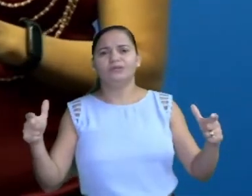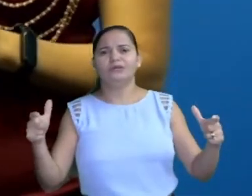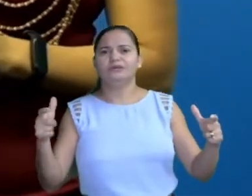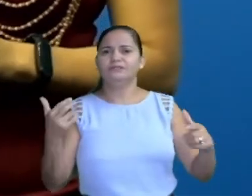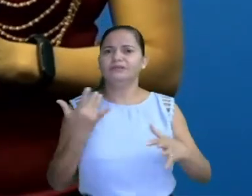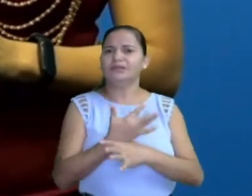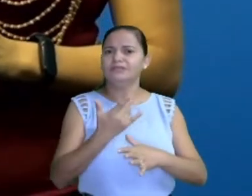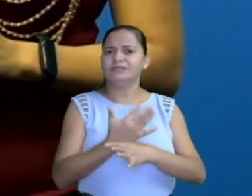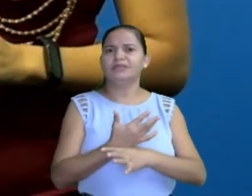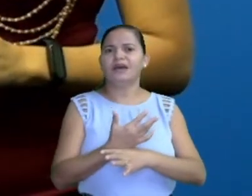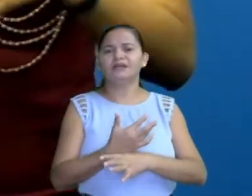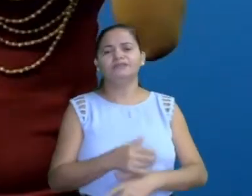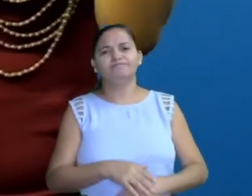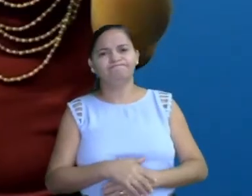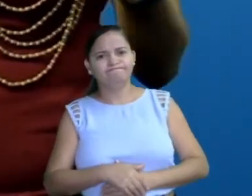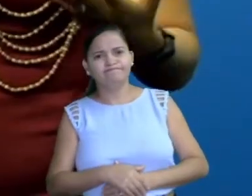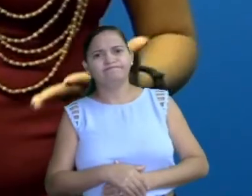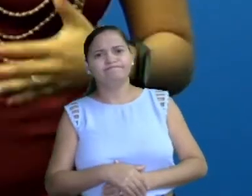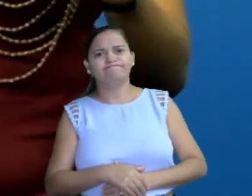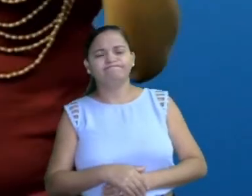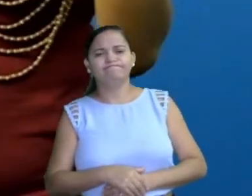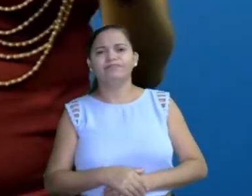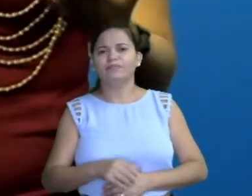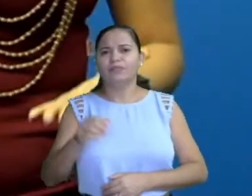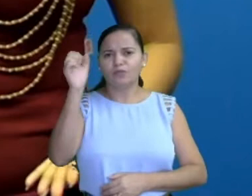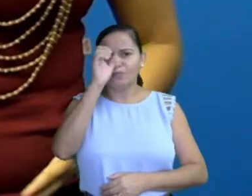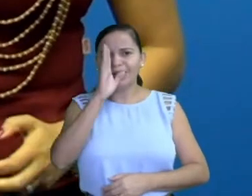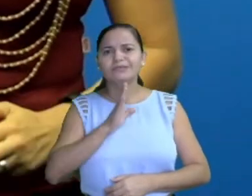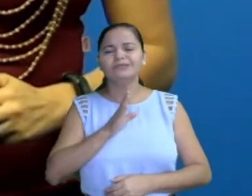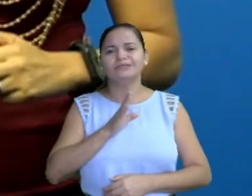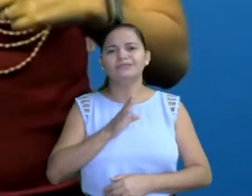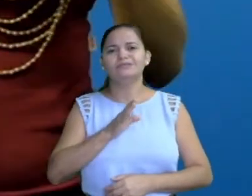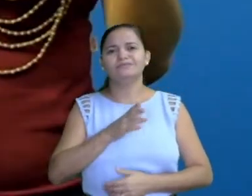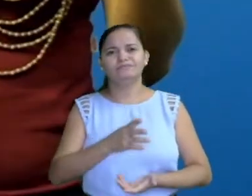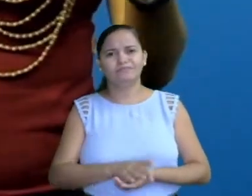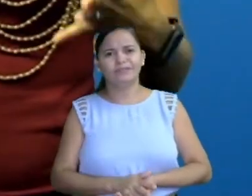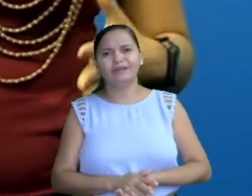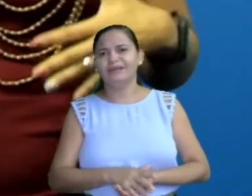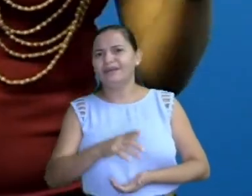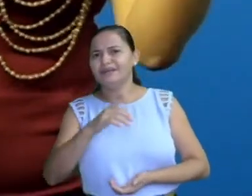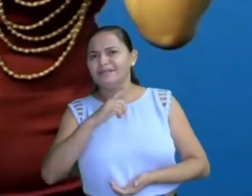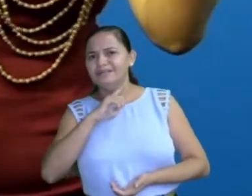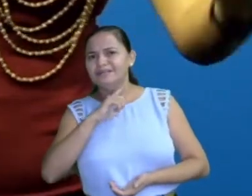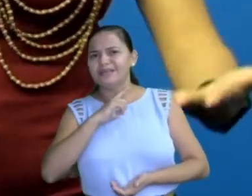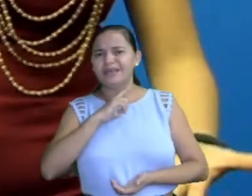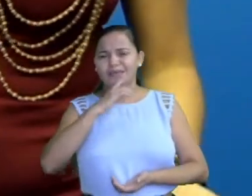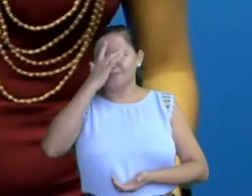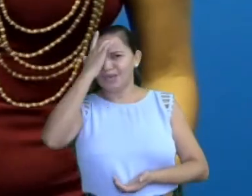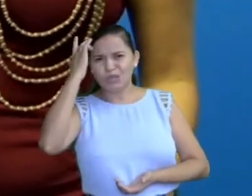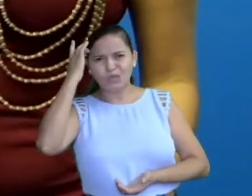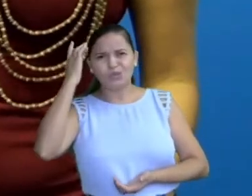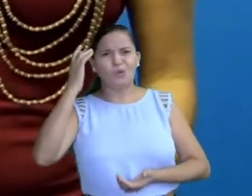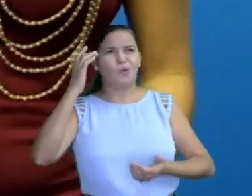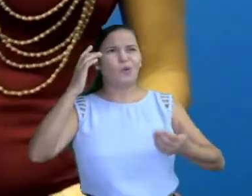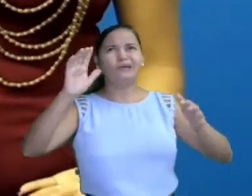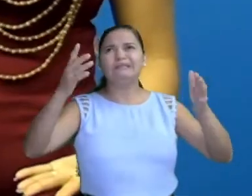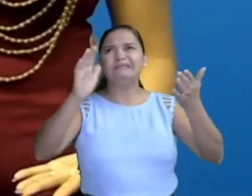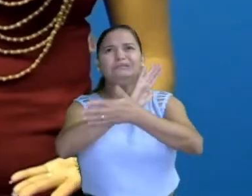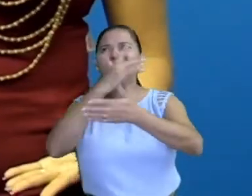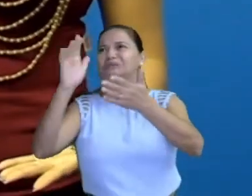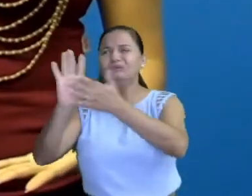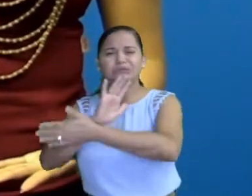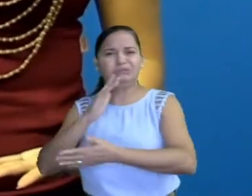da região do Brasil. É se tratando do vandalismo, é se tratando da destruição do patrimônio